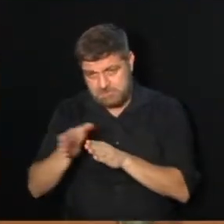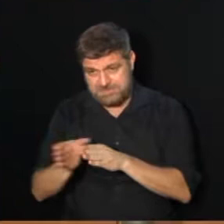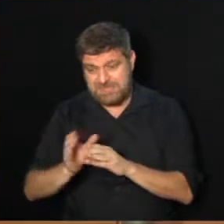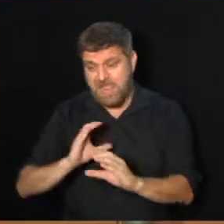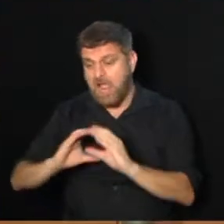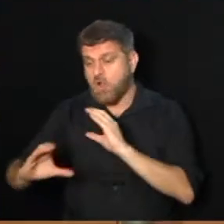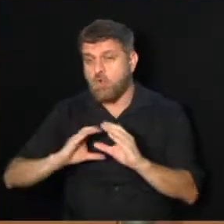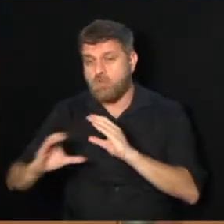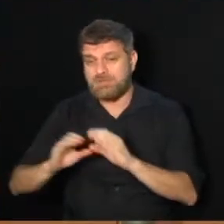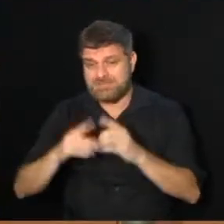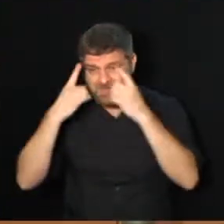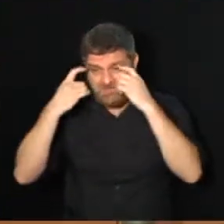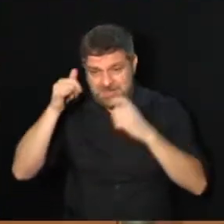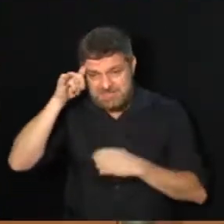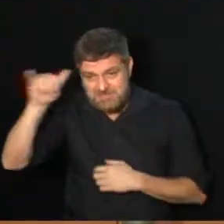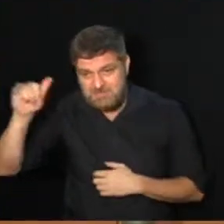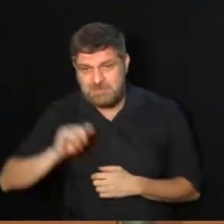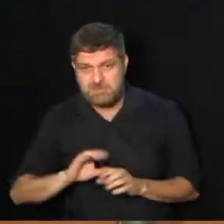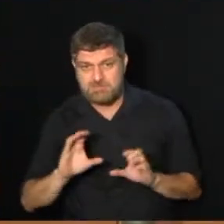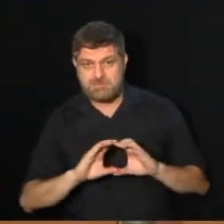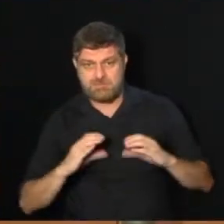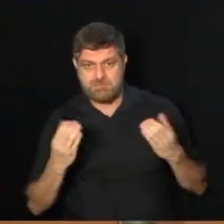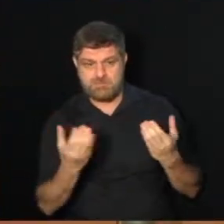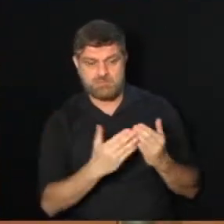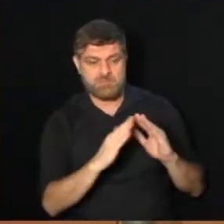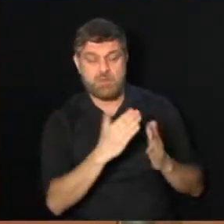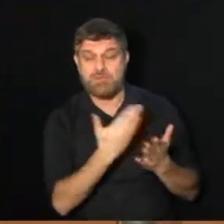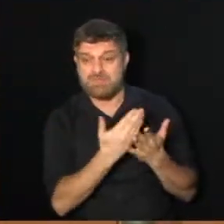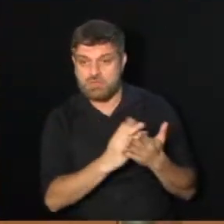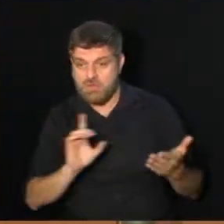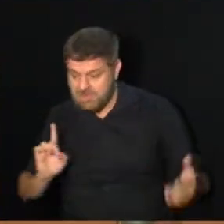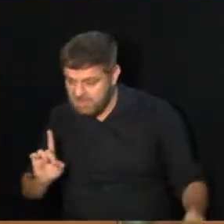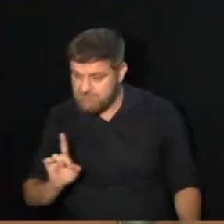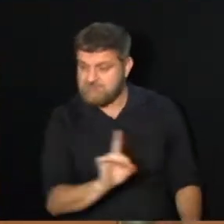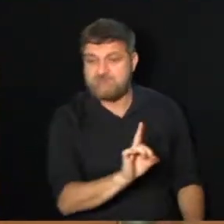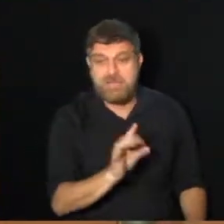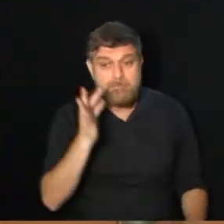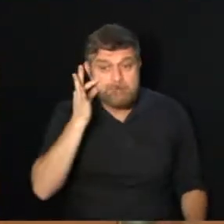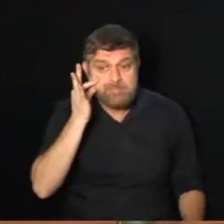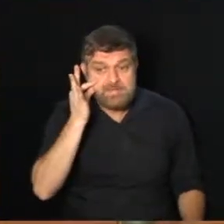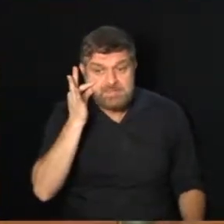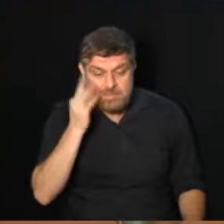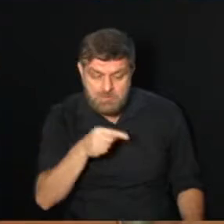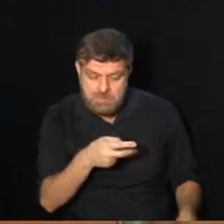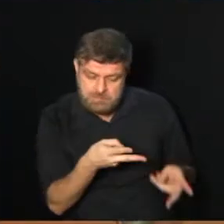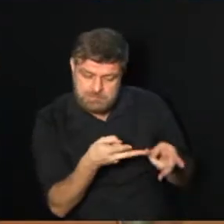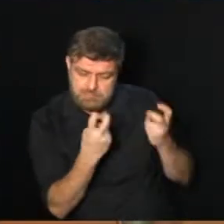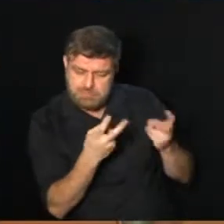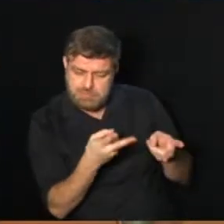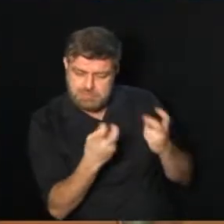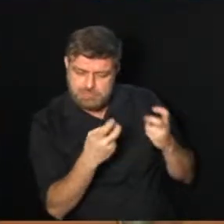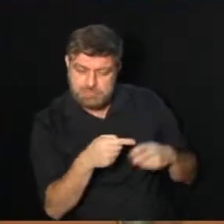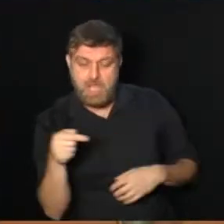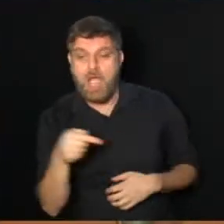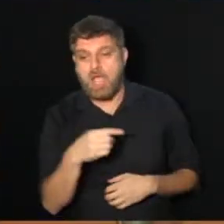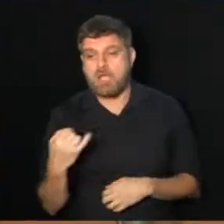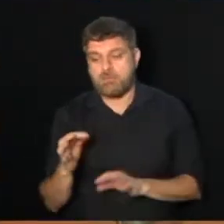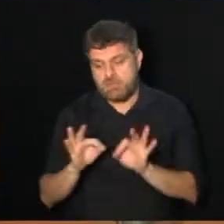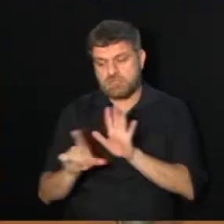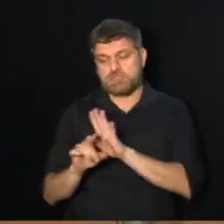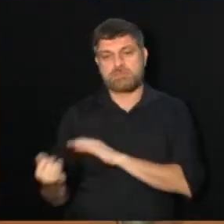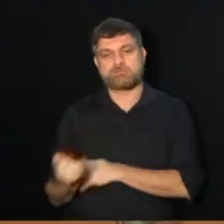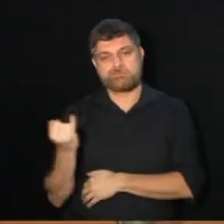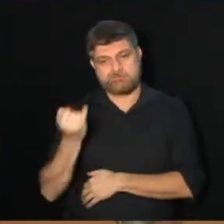cultura de paz, é você ir para a comunidade e para uma escola. E aí você vai ter a dimensão da importância desse projeto de lei,